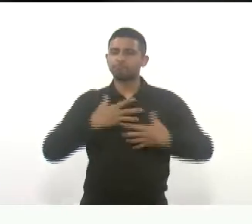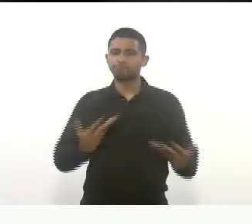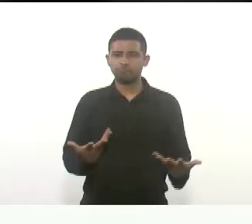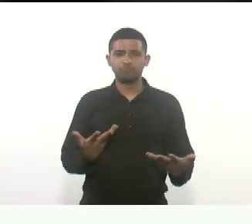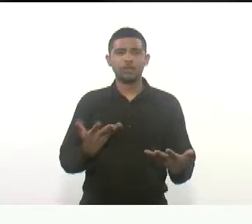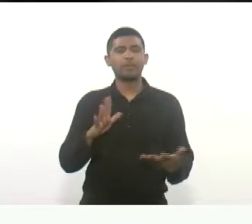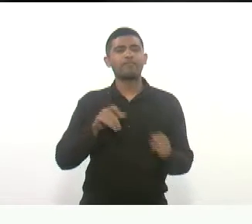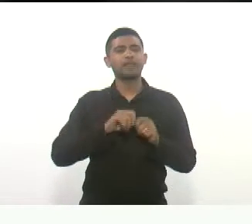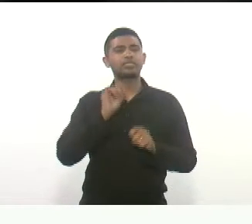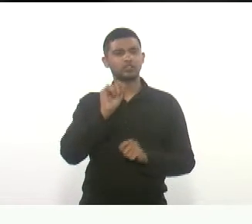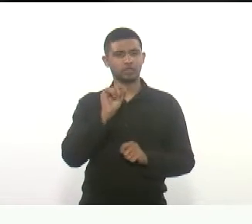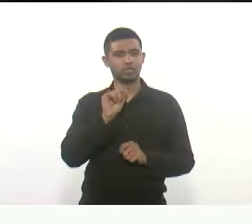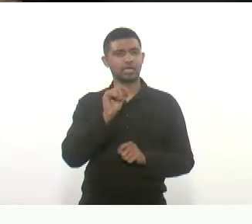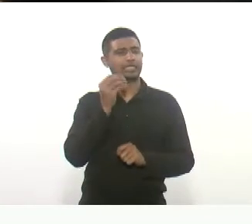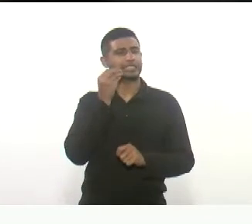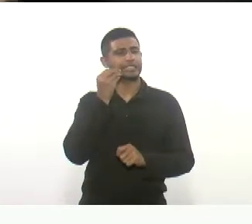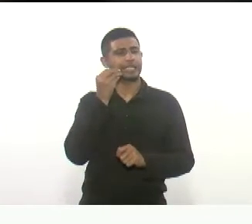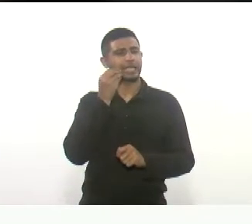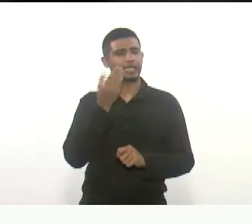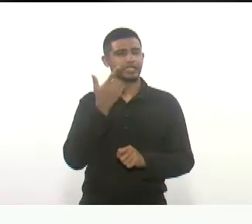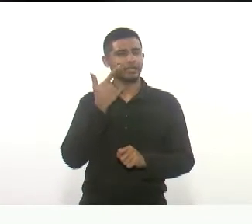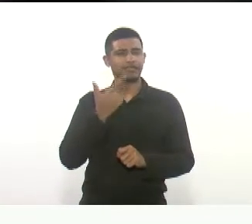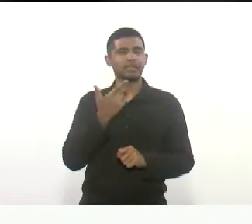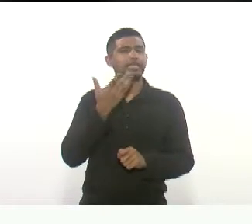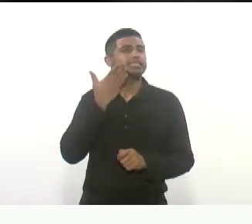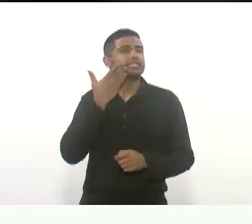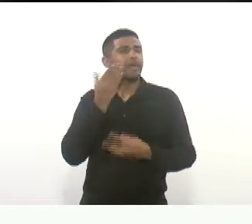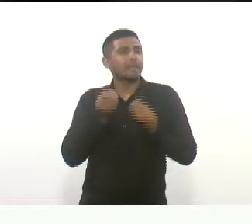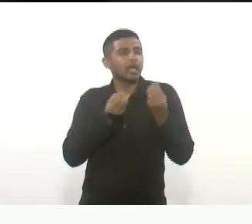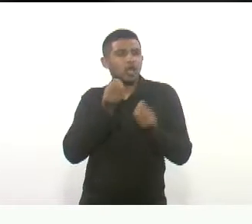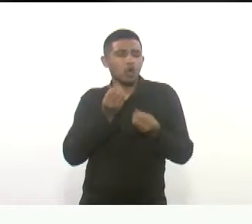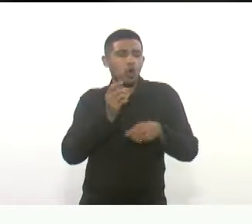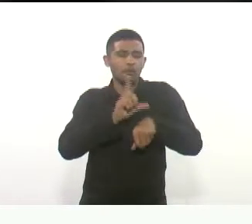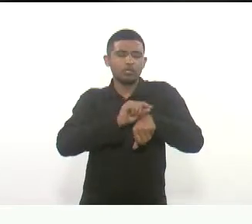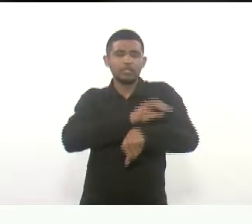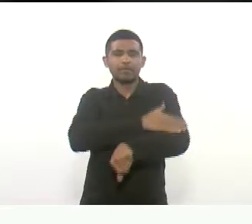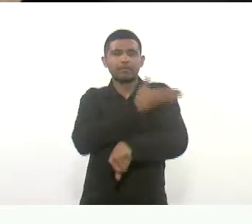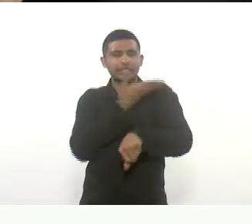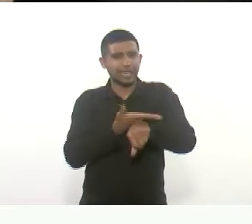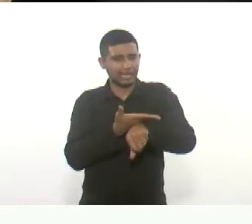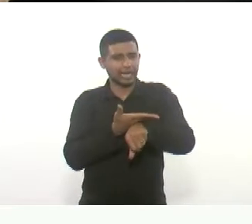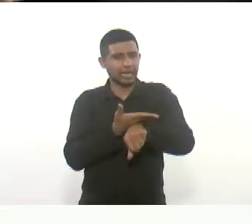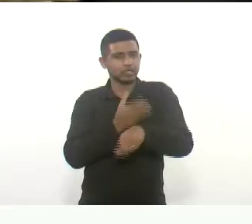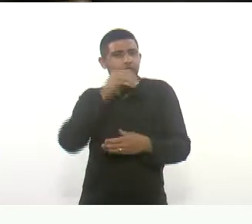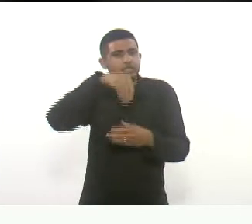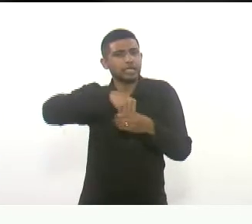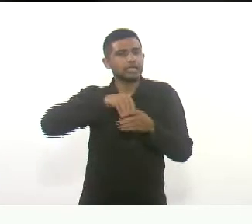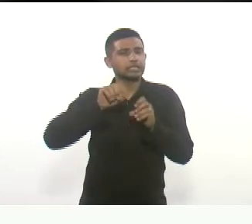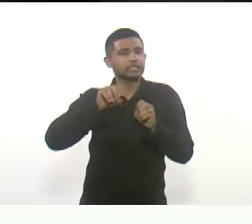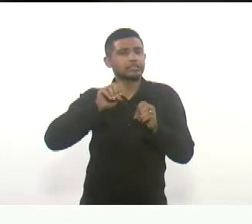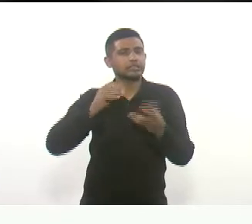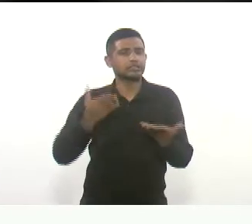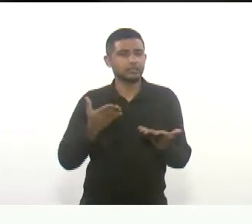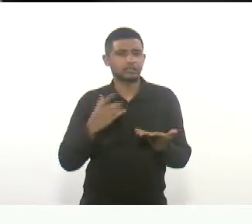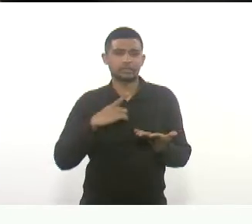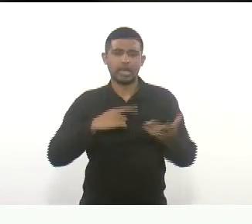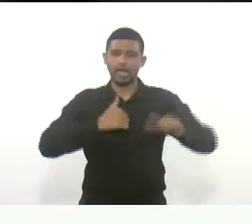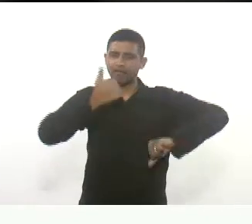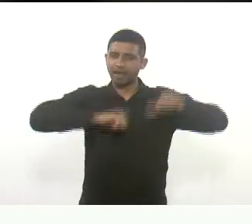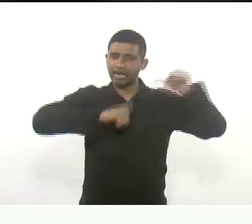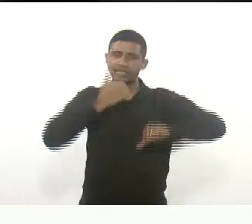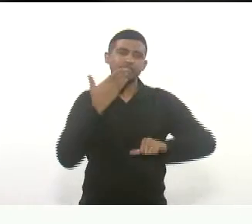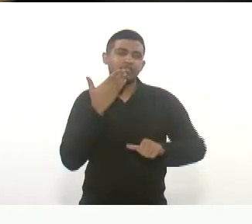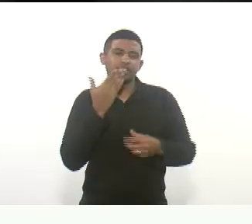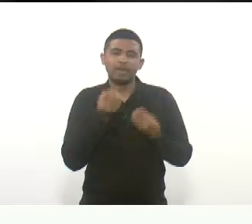impacto faz o quê? Tenta isolar o efeito do tempo integral na aprendizagem. Aí uma avaliação de impacto vai